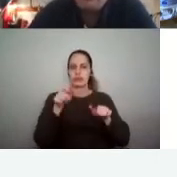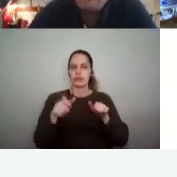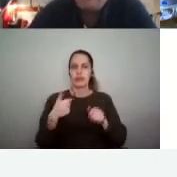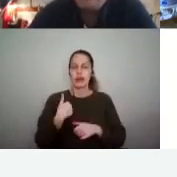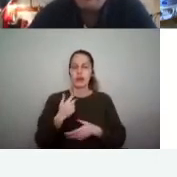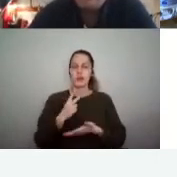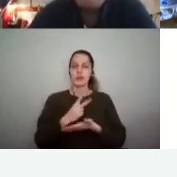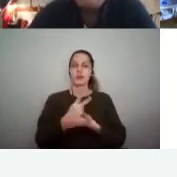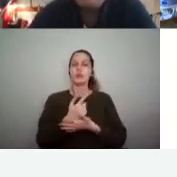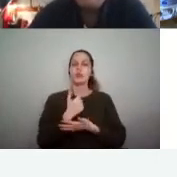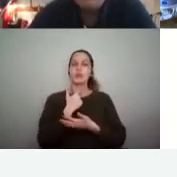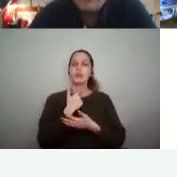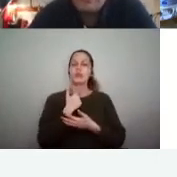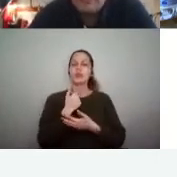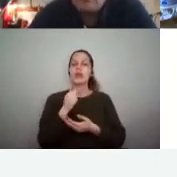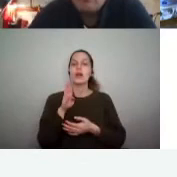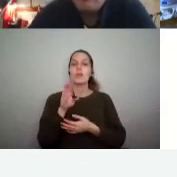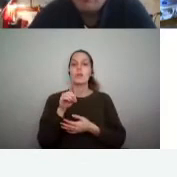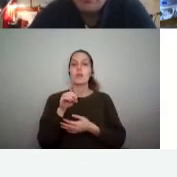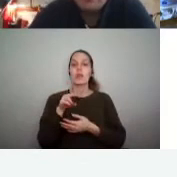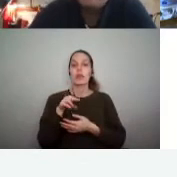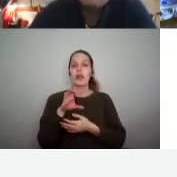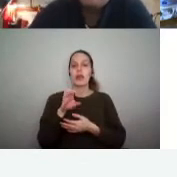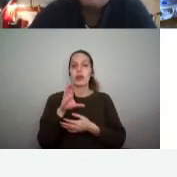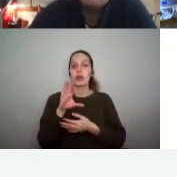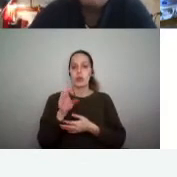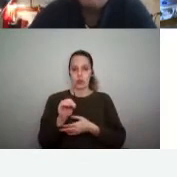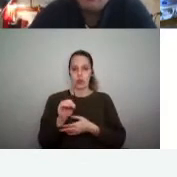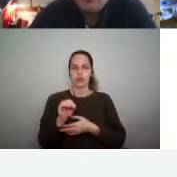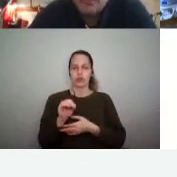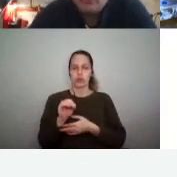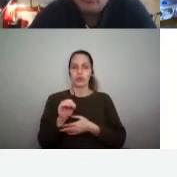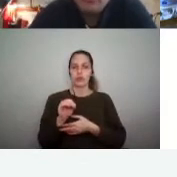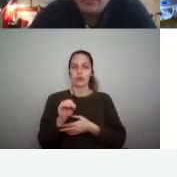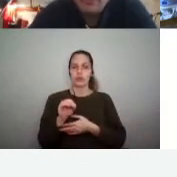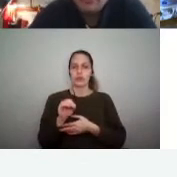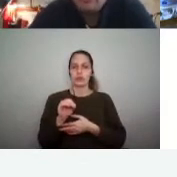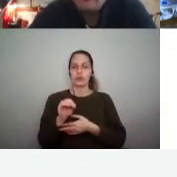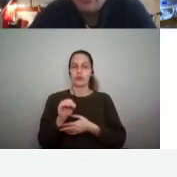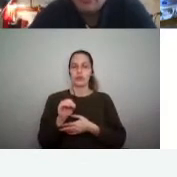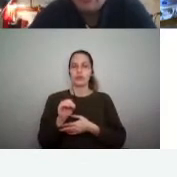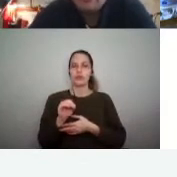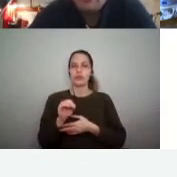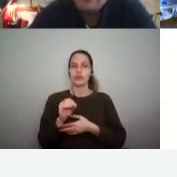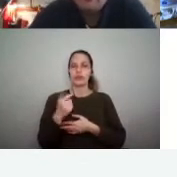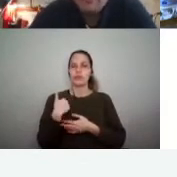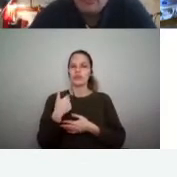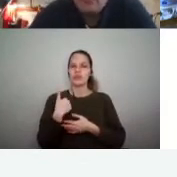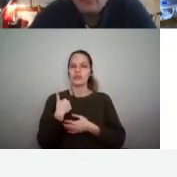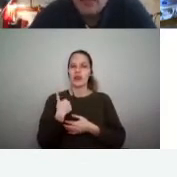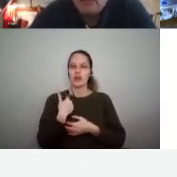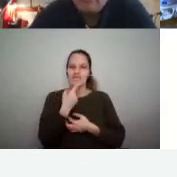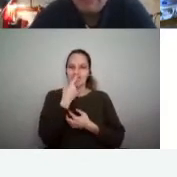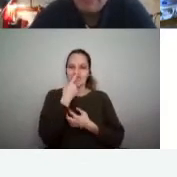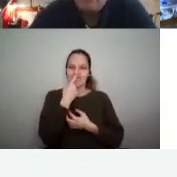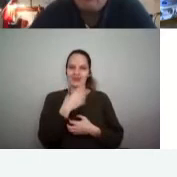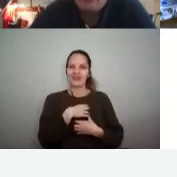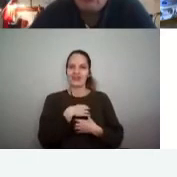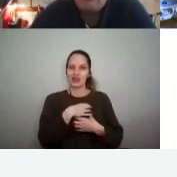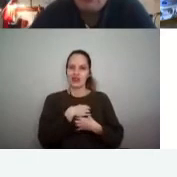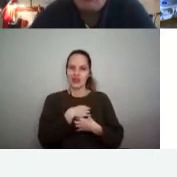bonequeiro, né? Muito cedo eu já me identifiquei com essa arte, já comecei a construir